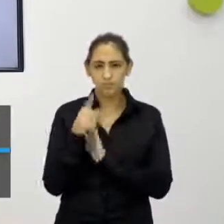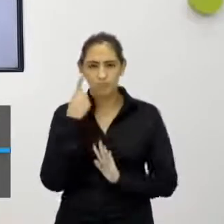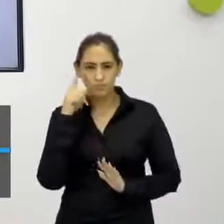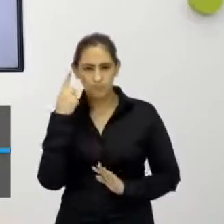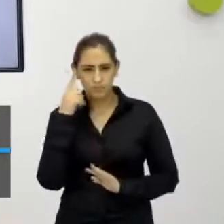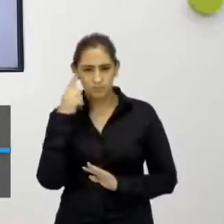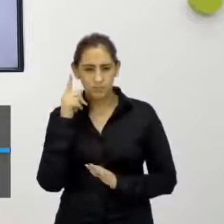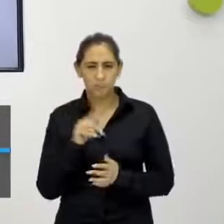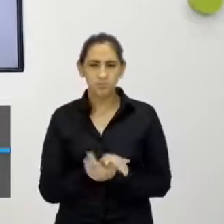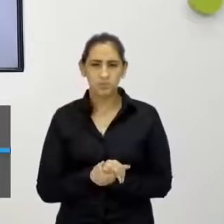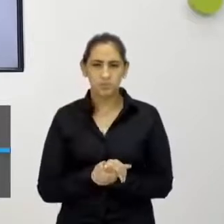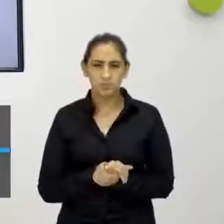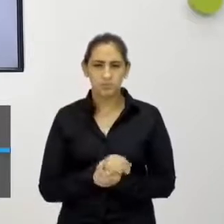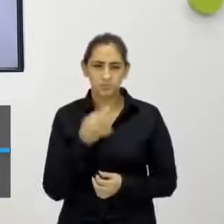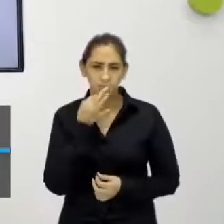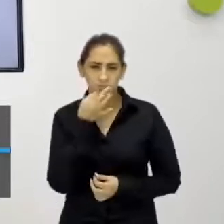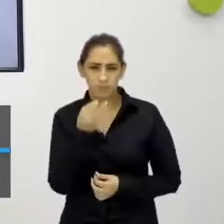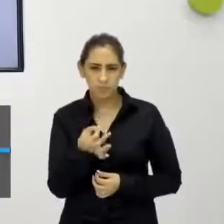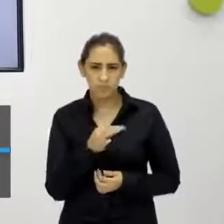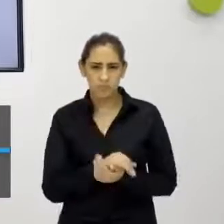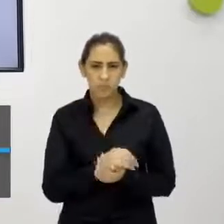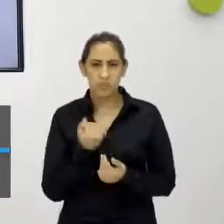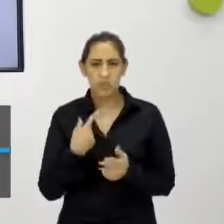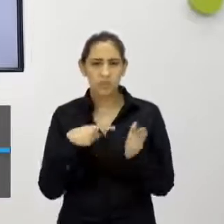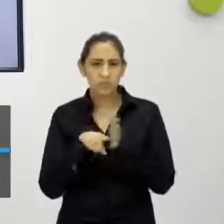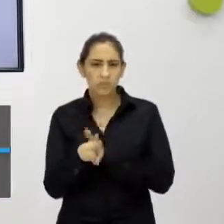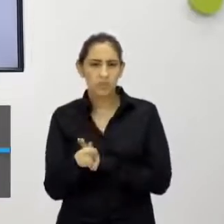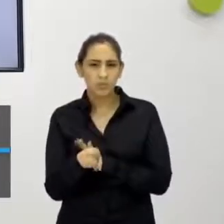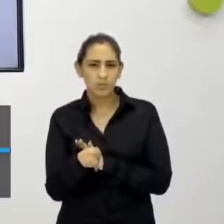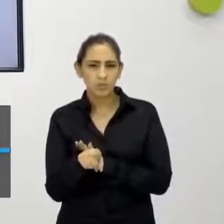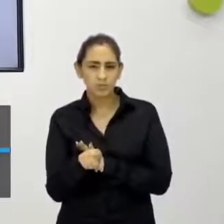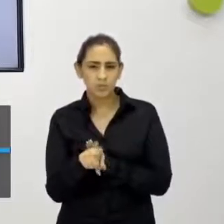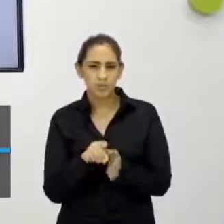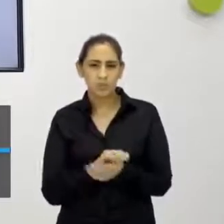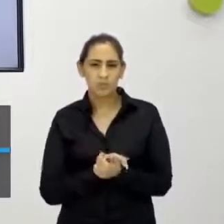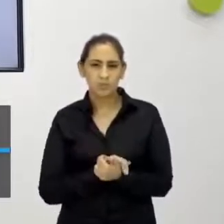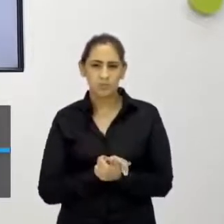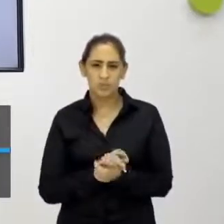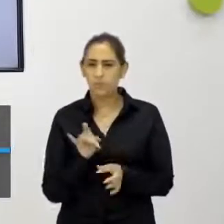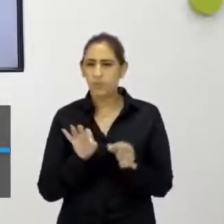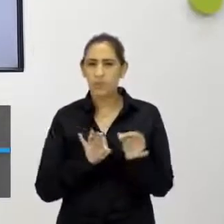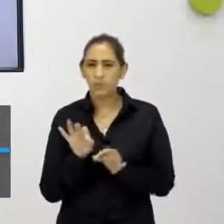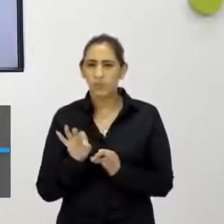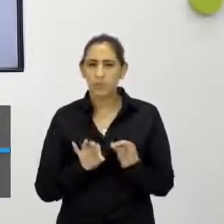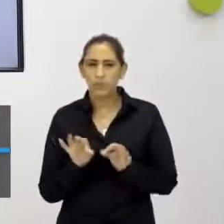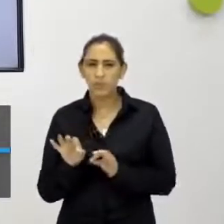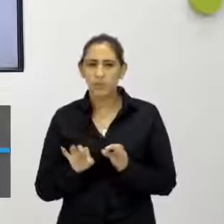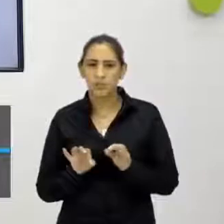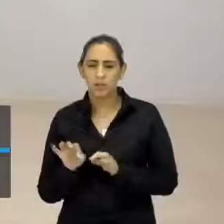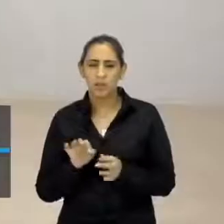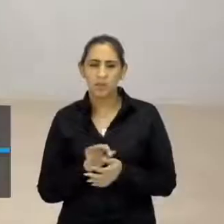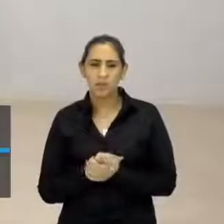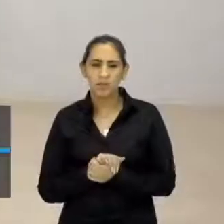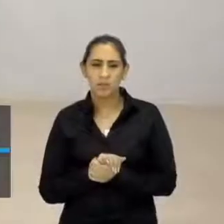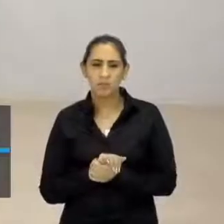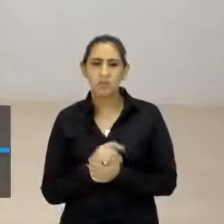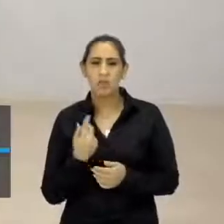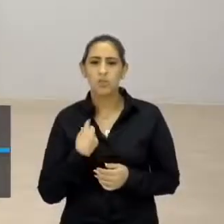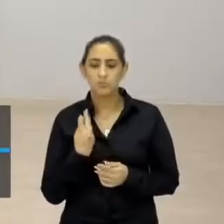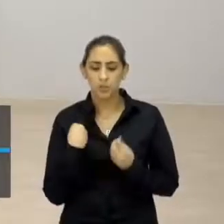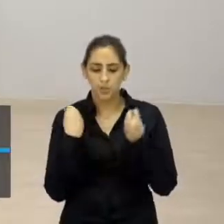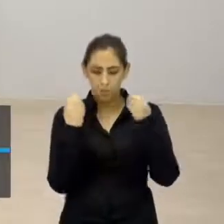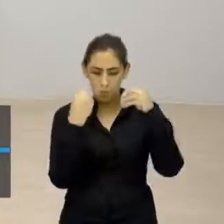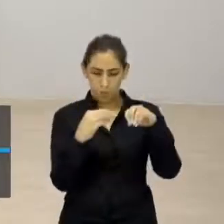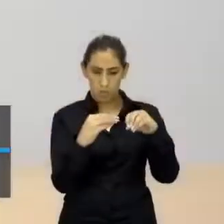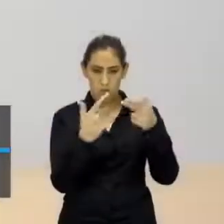falo sobre publicação na internet, eu posso me perguntar assim, olha, até fora do roteiro que nem estava programado isso. Mas, por exemplo, professora Tayana, quando eu publico